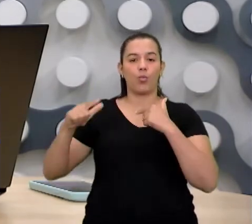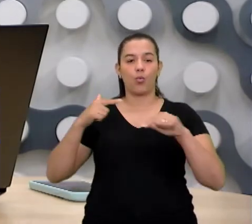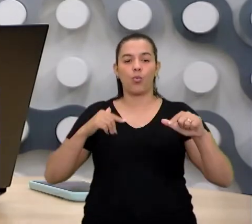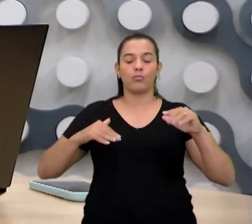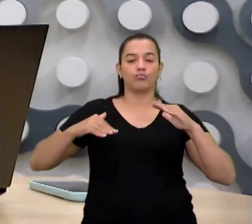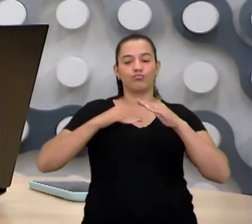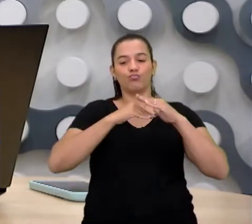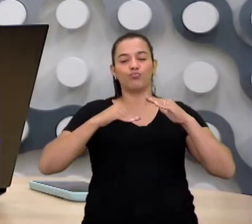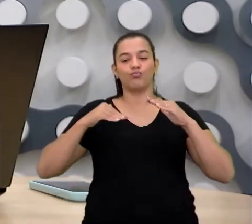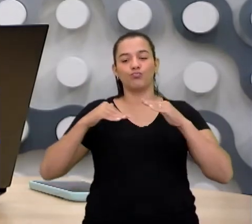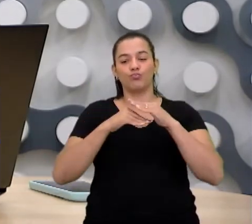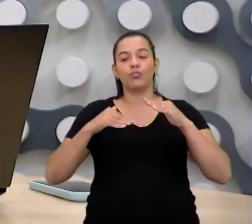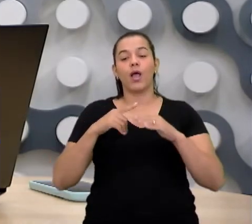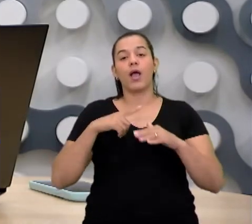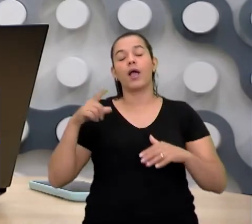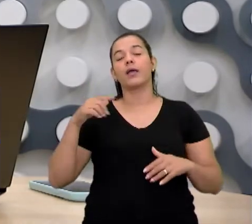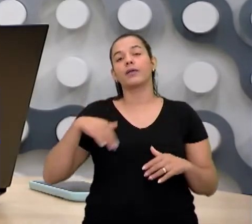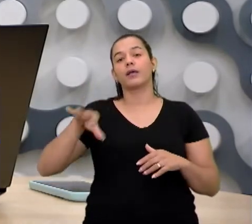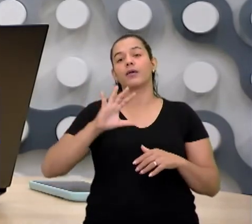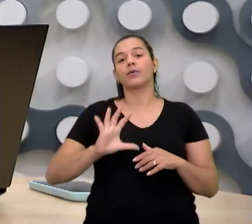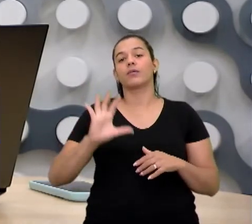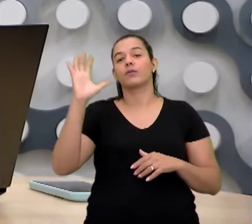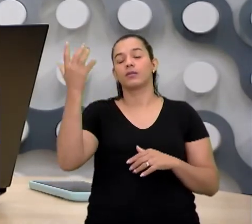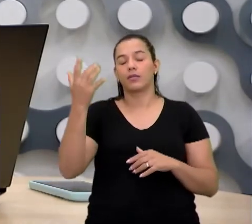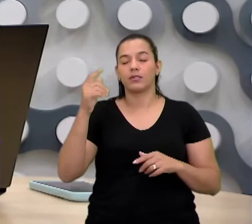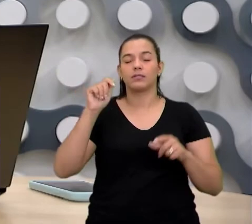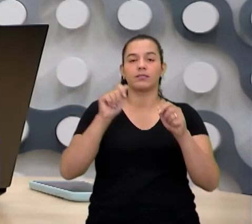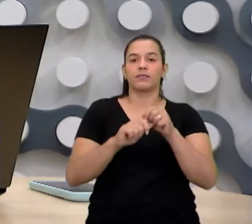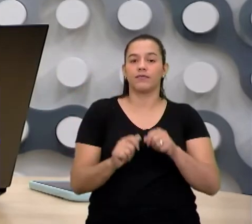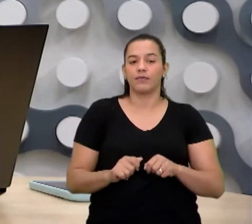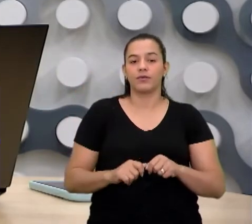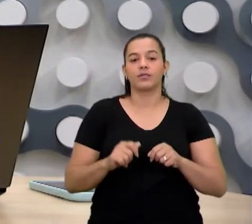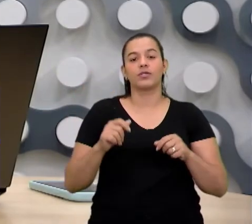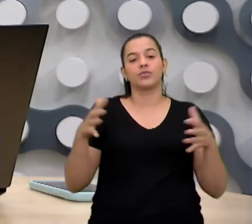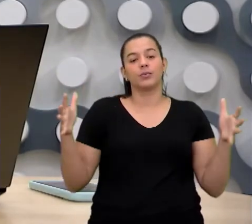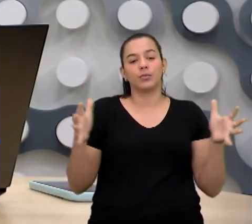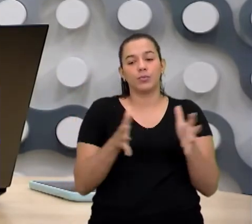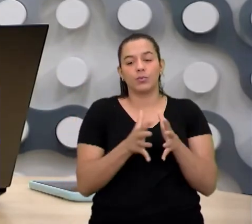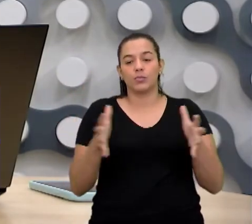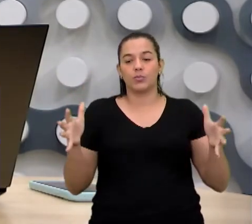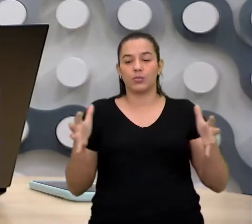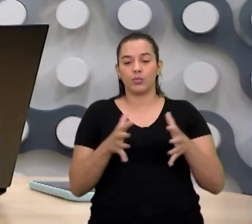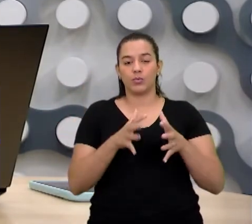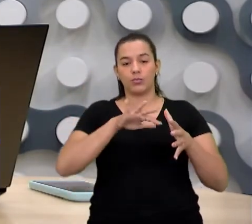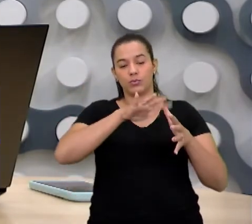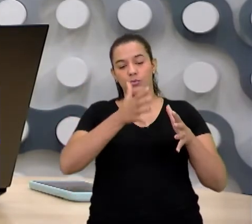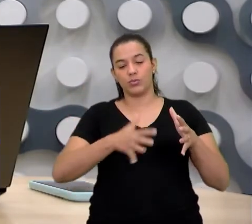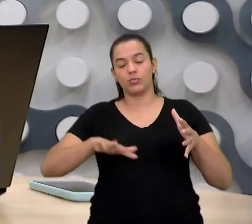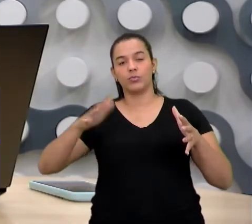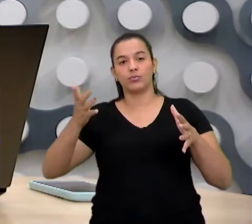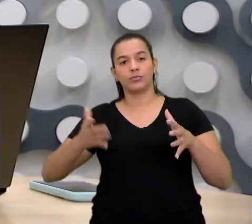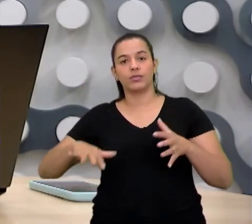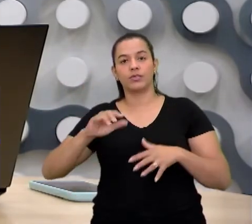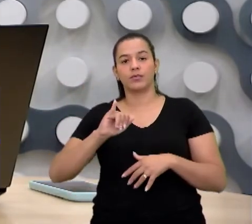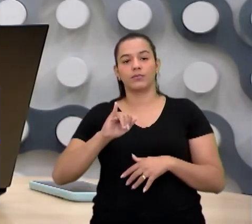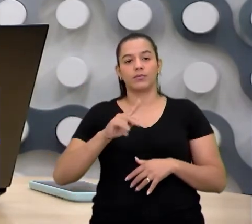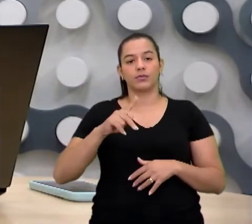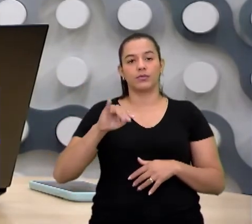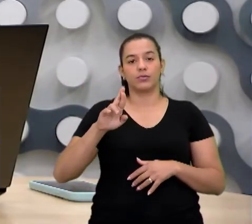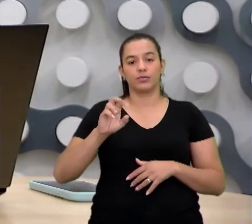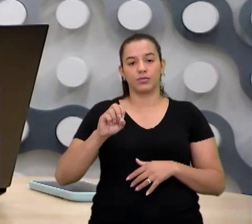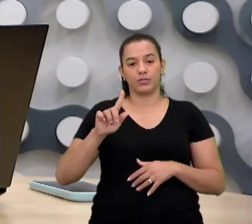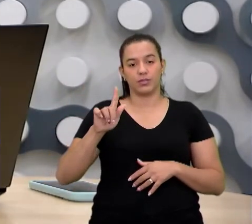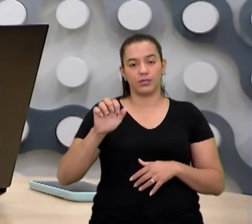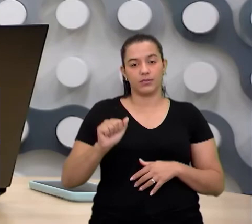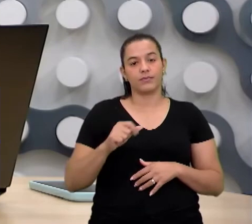placa sul-americana, e você tem aquele processo, né, de tipo de uma sanfona, né, que é o processo de pirogênese, tá certo? E aí a gente